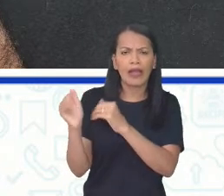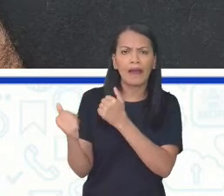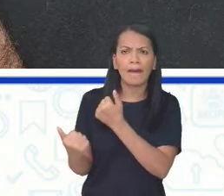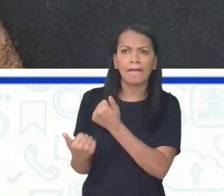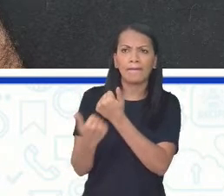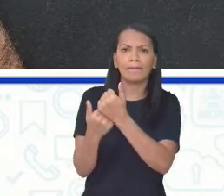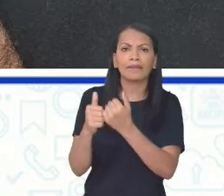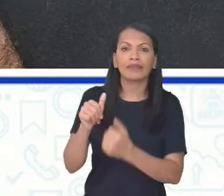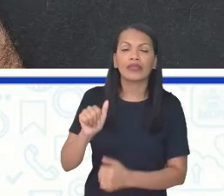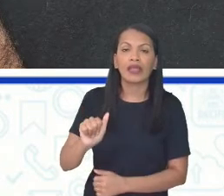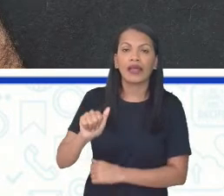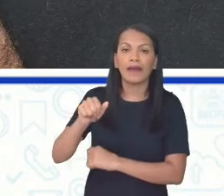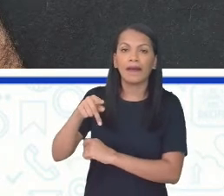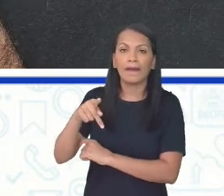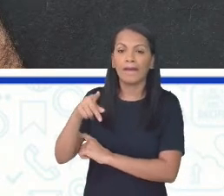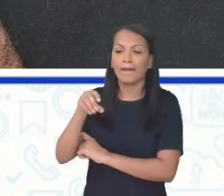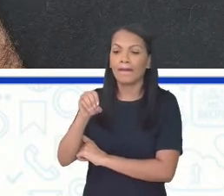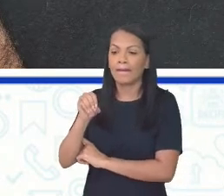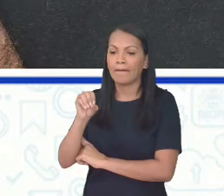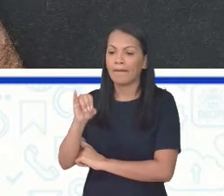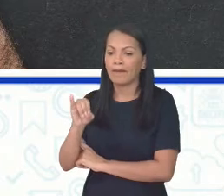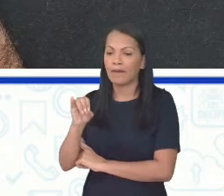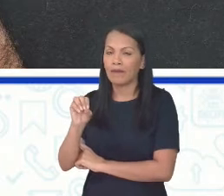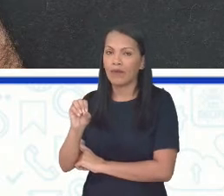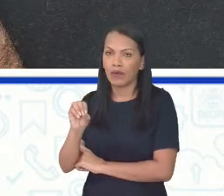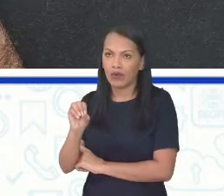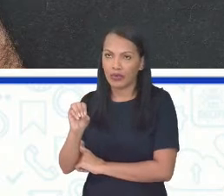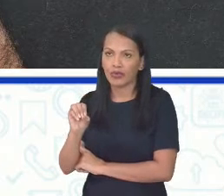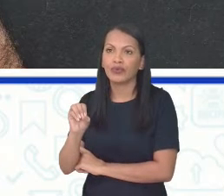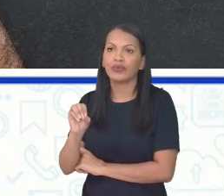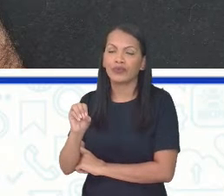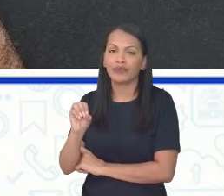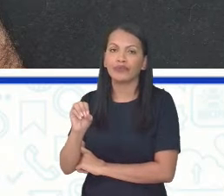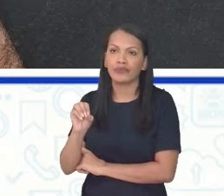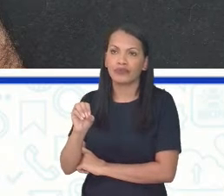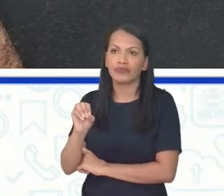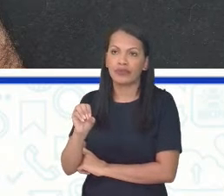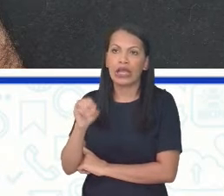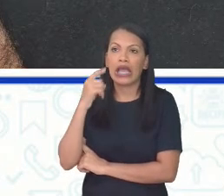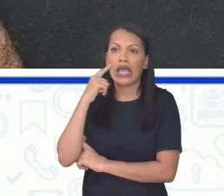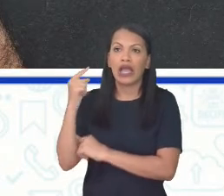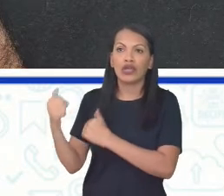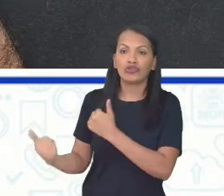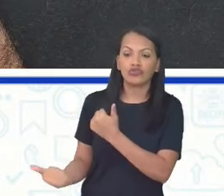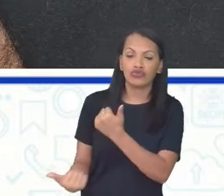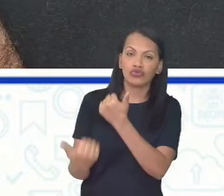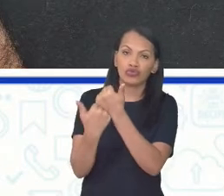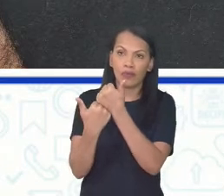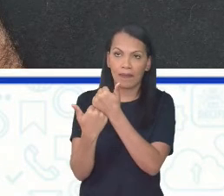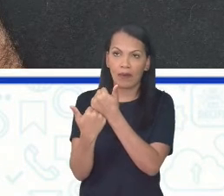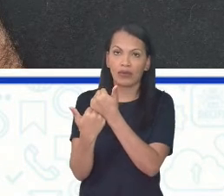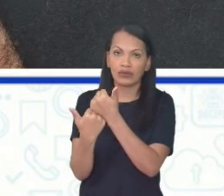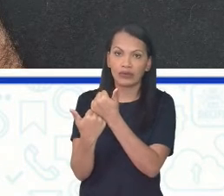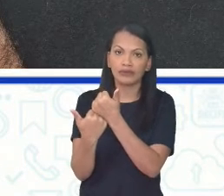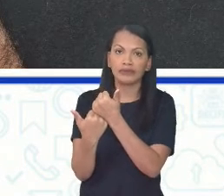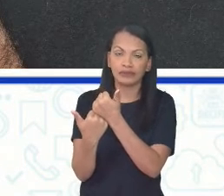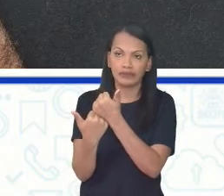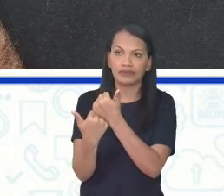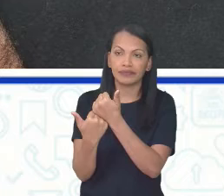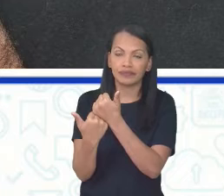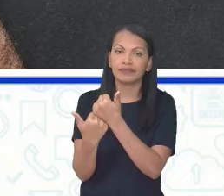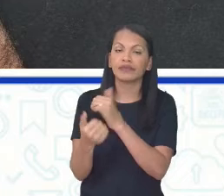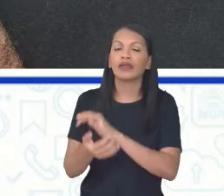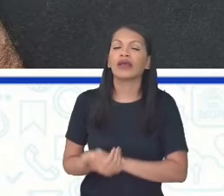é? Fala sem pensar, né? Ah, eu não suporto fulano, né? Como diz assim, eu não gosto de estar perto dessa pessoa, das